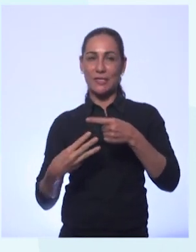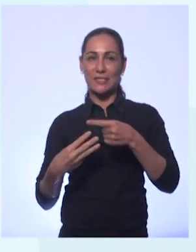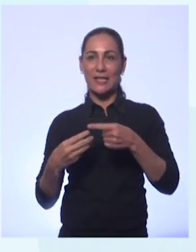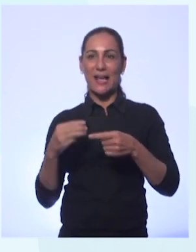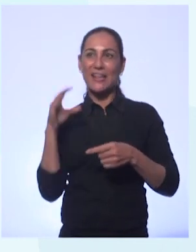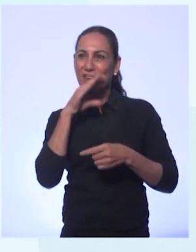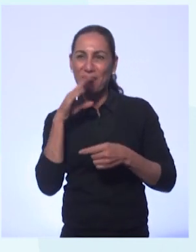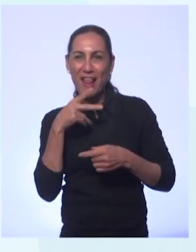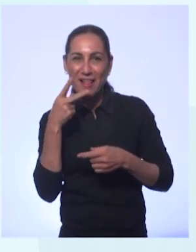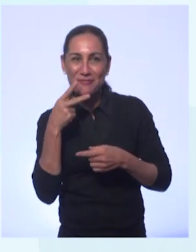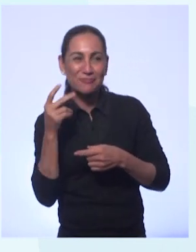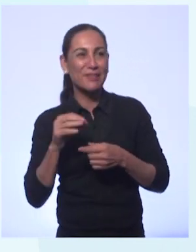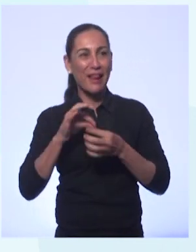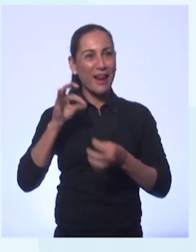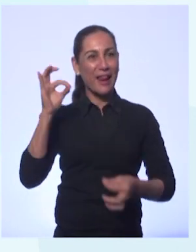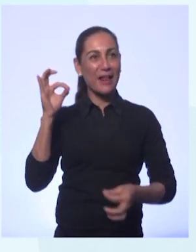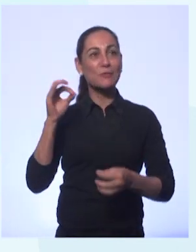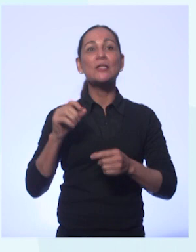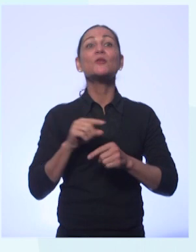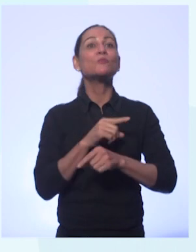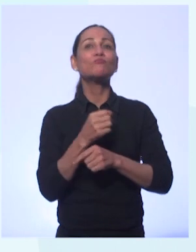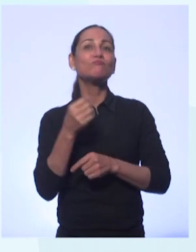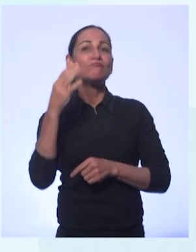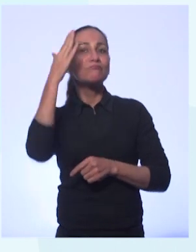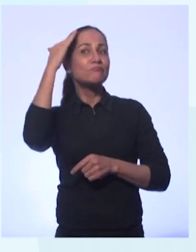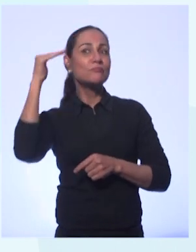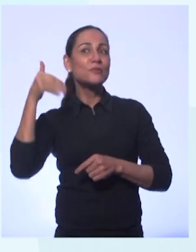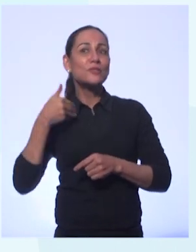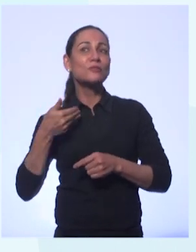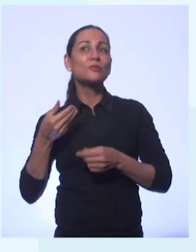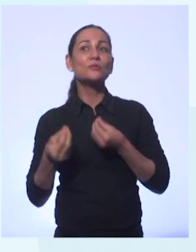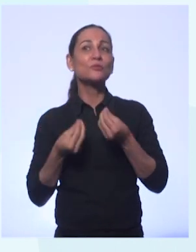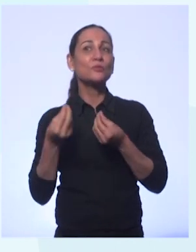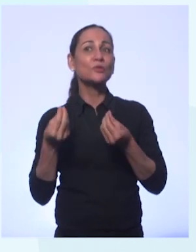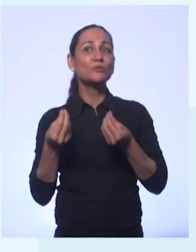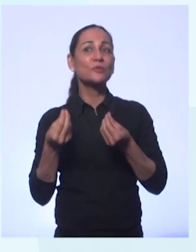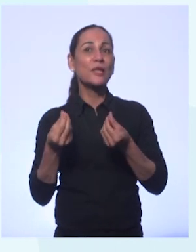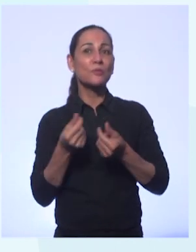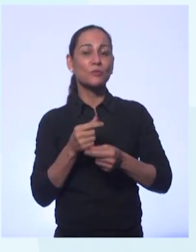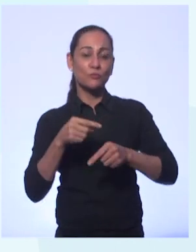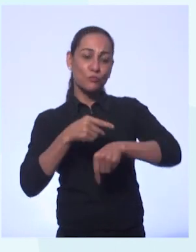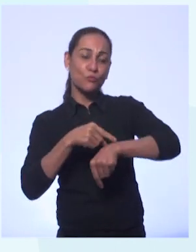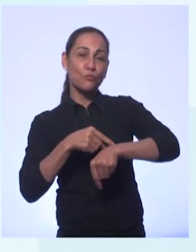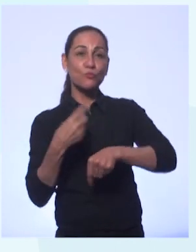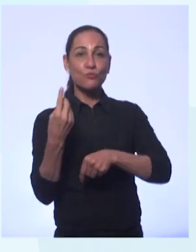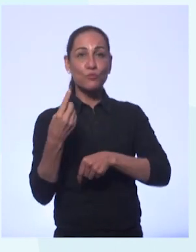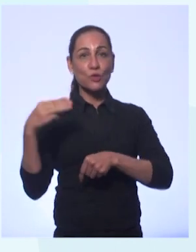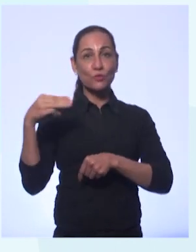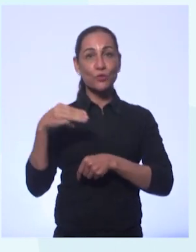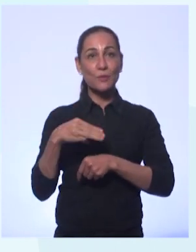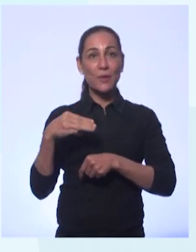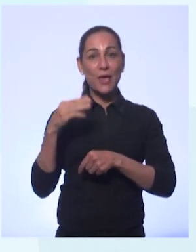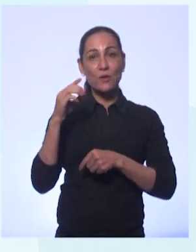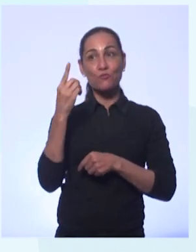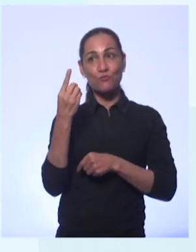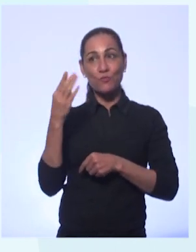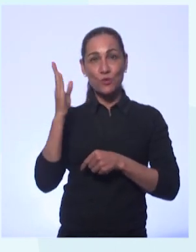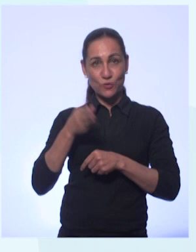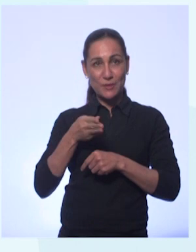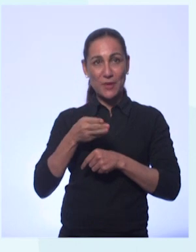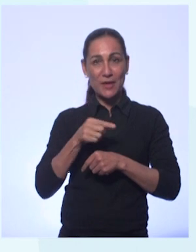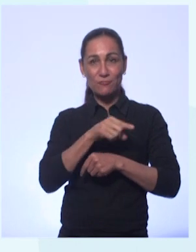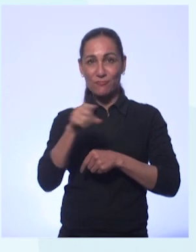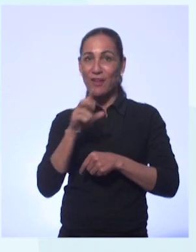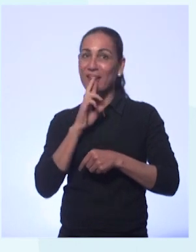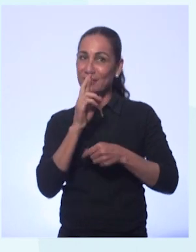falei demais já. Professor Inês, eu quero aí quanto tempo? Vai, quanto tempo você vai dar? Professora Roberta, 1 minuto e meio. Tá bom, então voltamos em 1 minuto e meio. Coloca